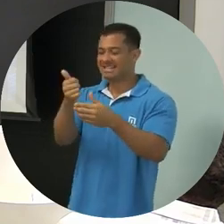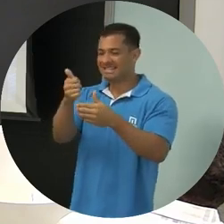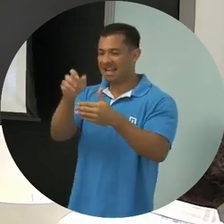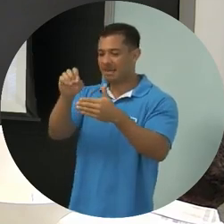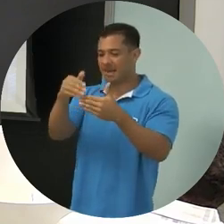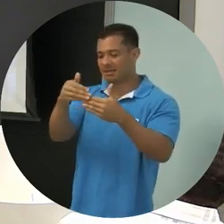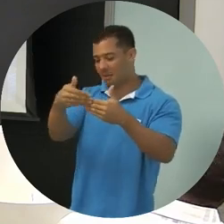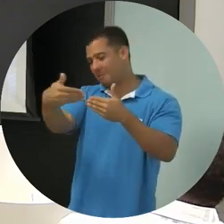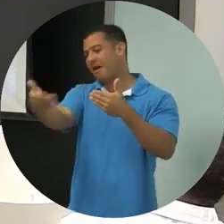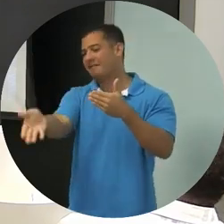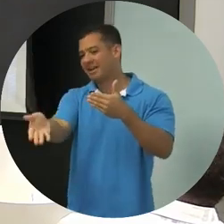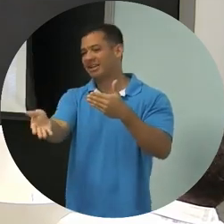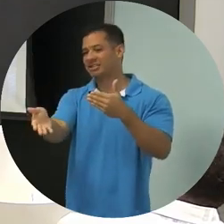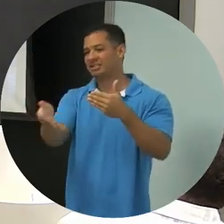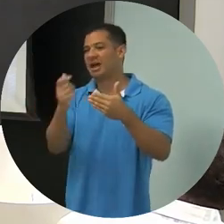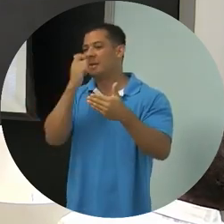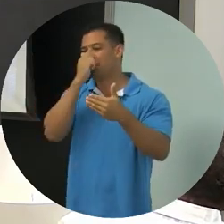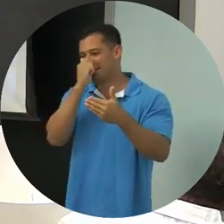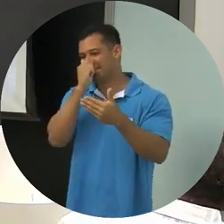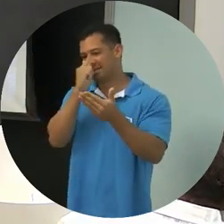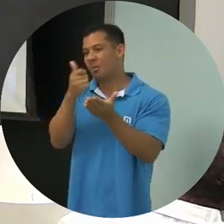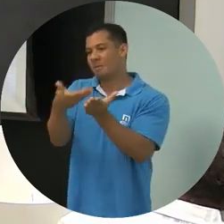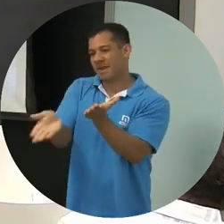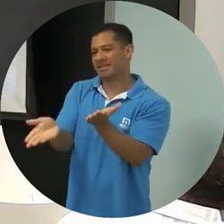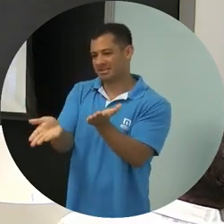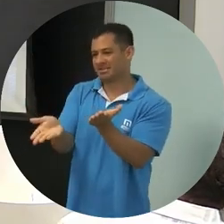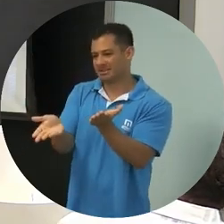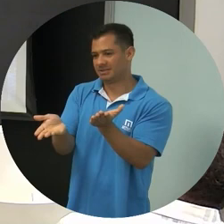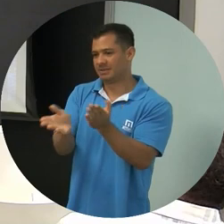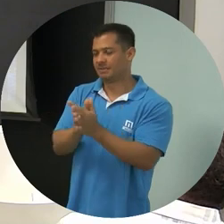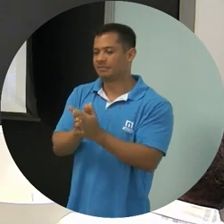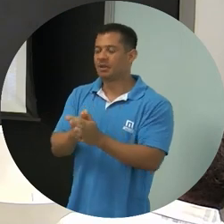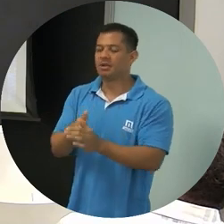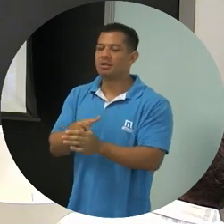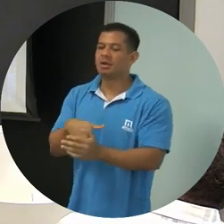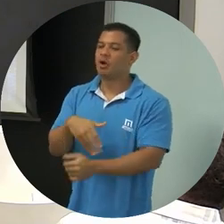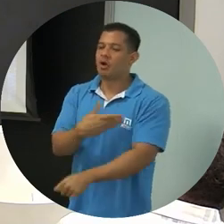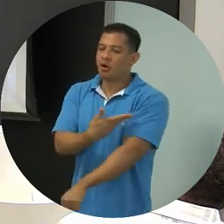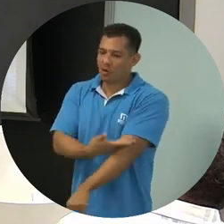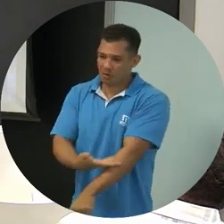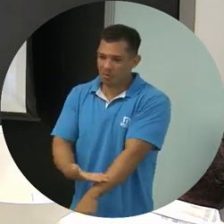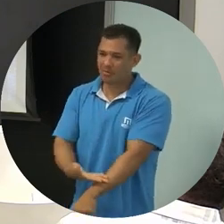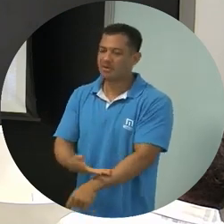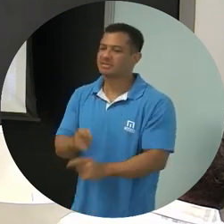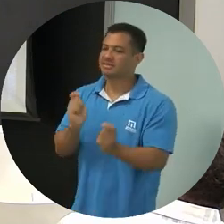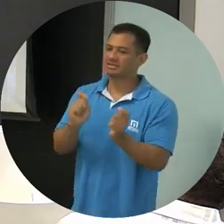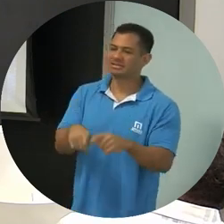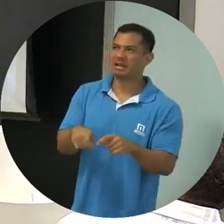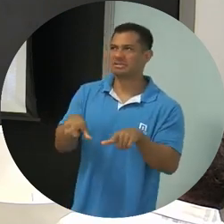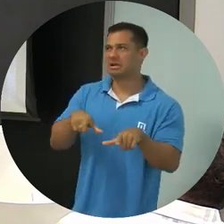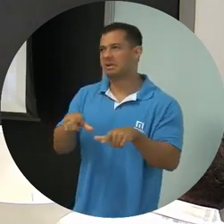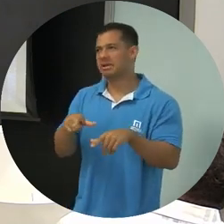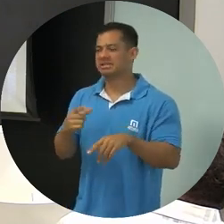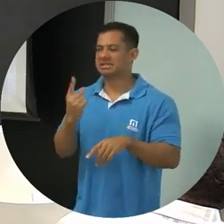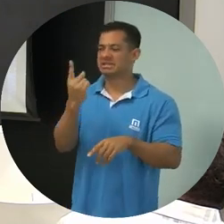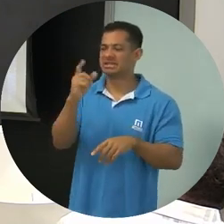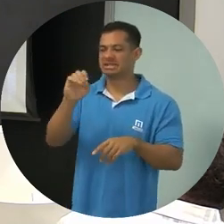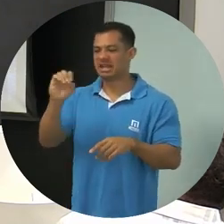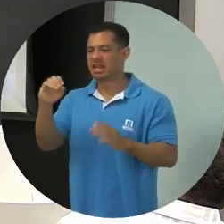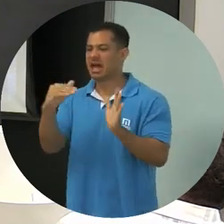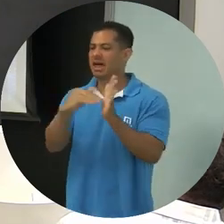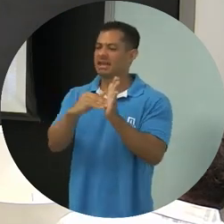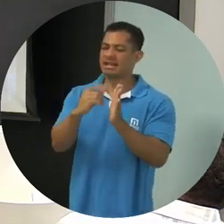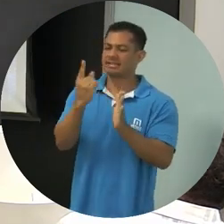uma perda de pressão. Comumente, você pode trabalhar 100, 120 metros sem uma